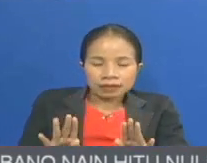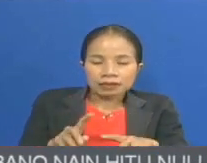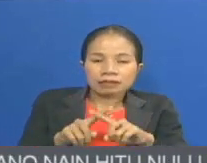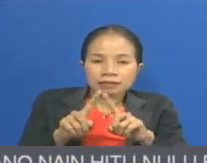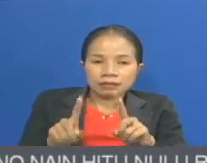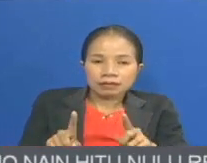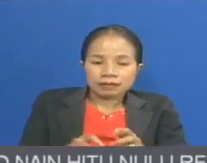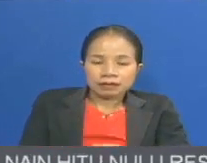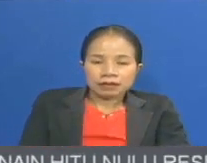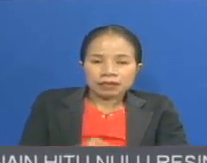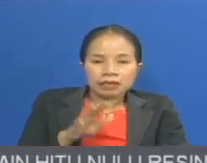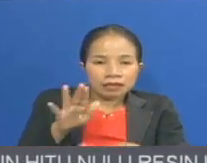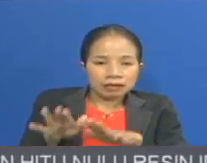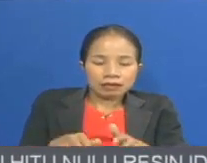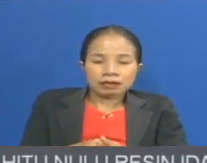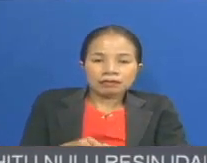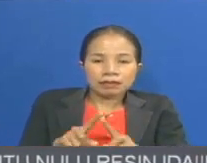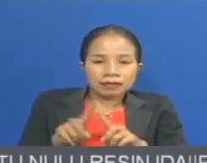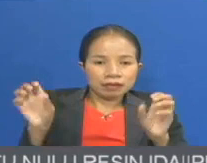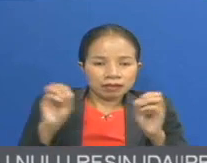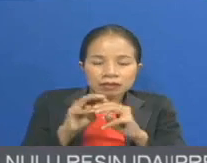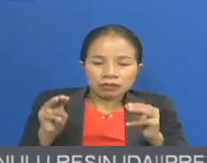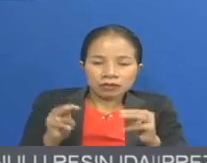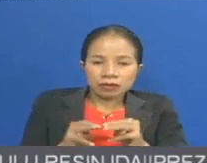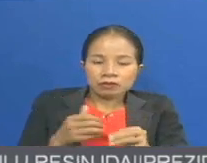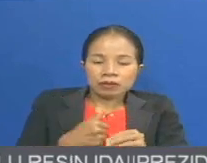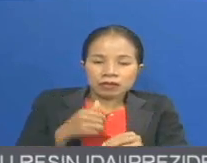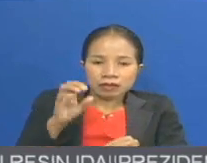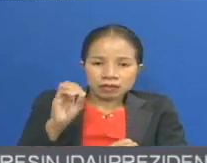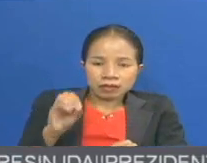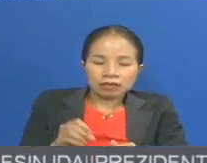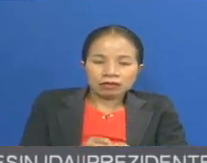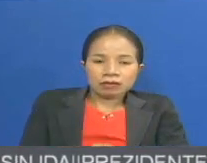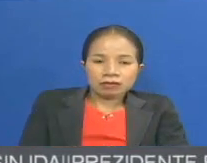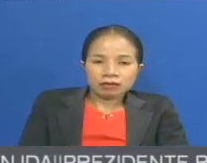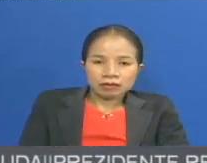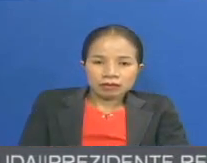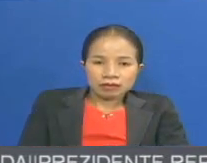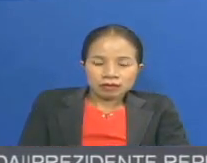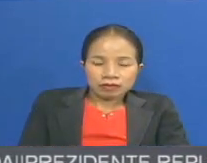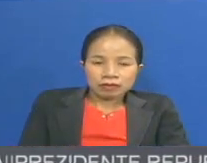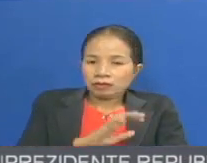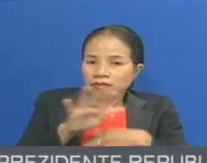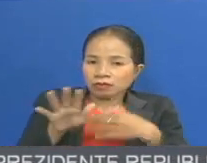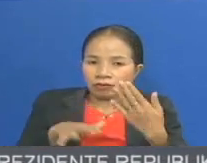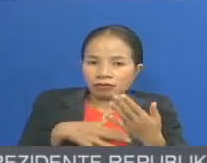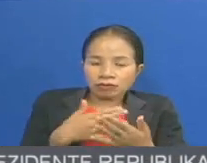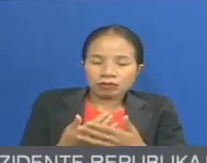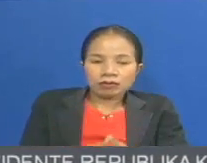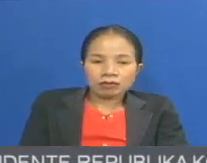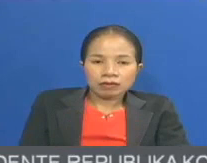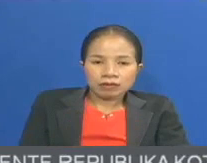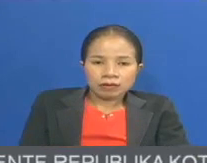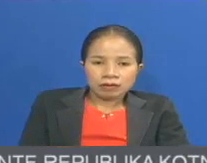buat ni laune ne mis la signifika ia municipa in arde maka buat ni hetan avaria mis buat ni territori territori